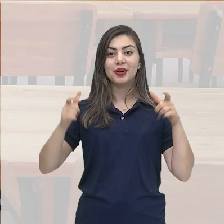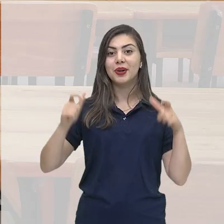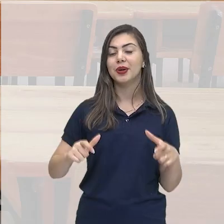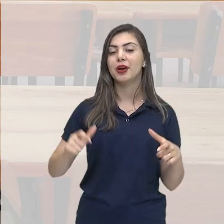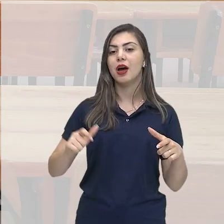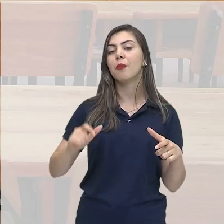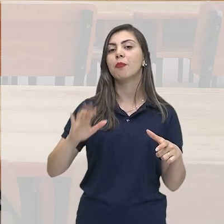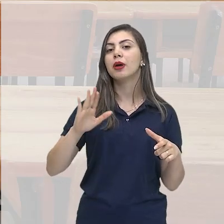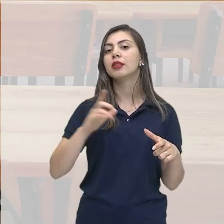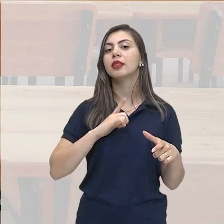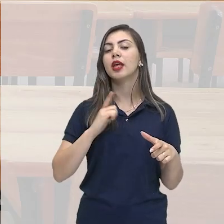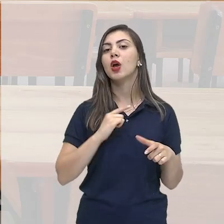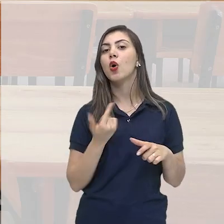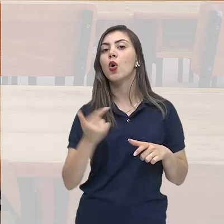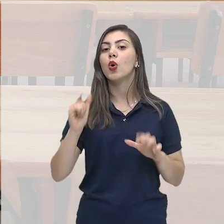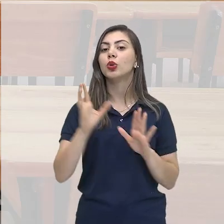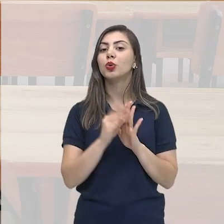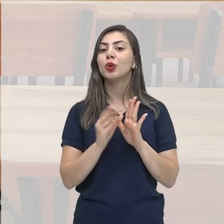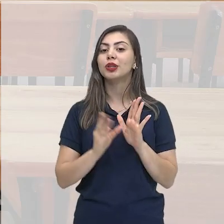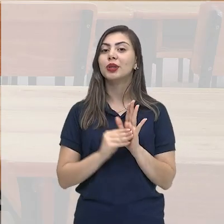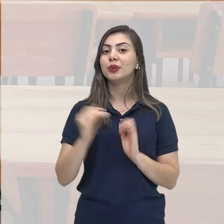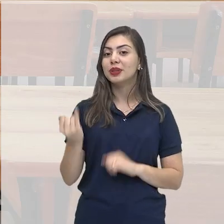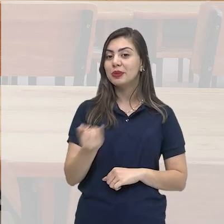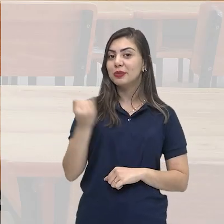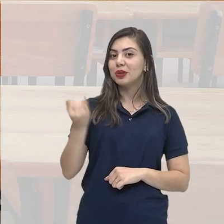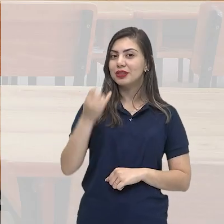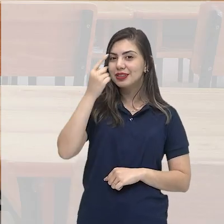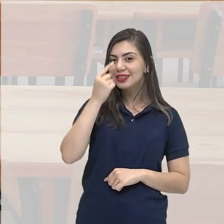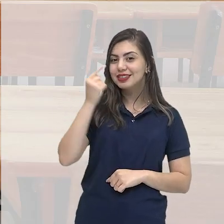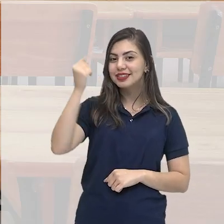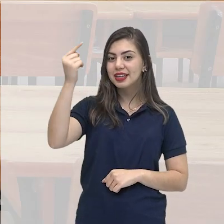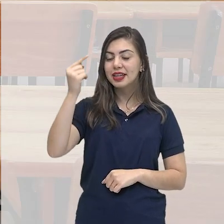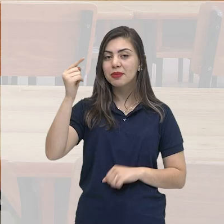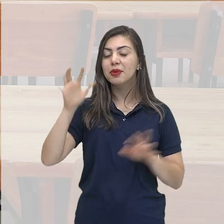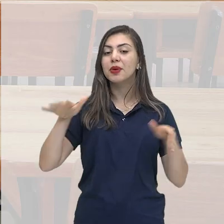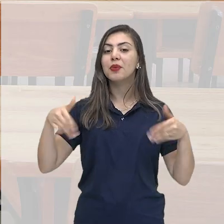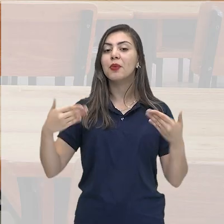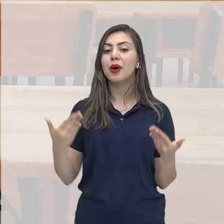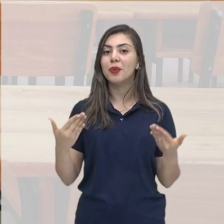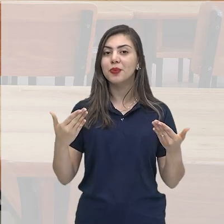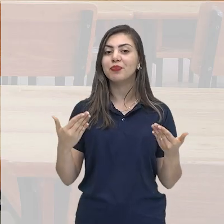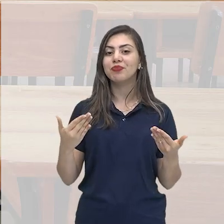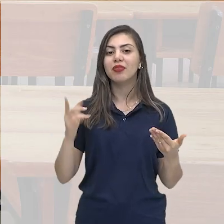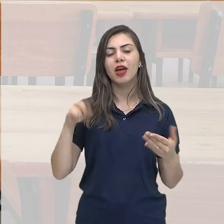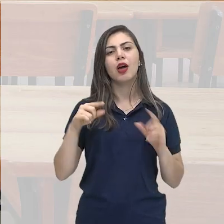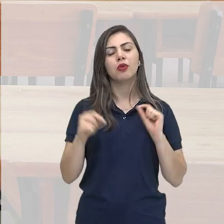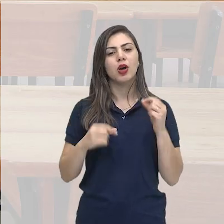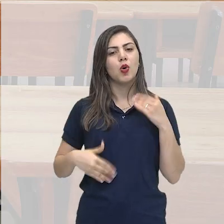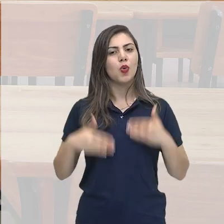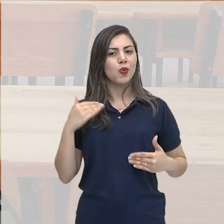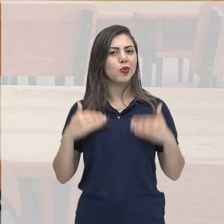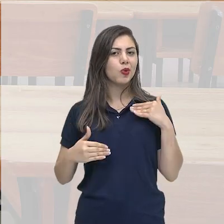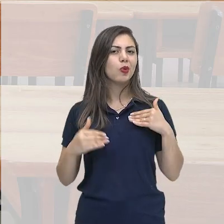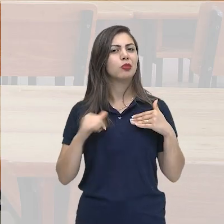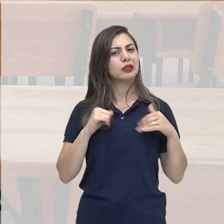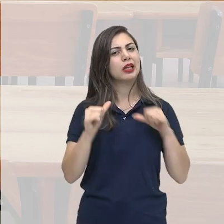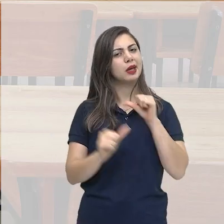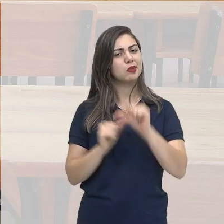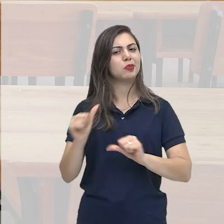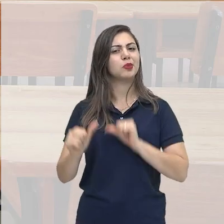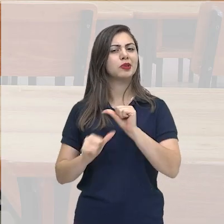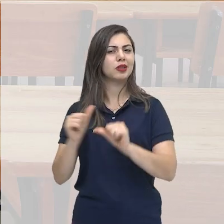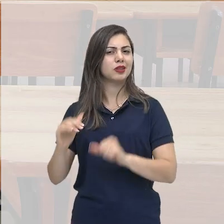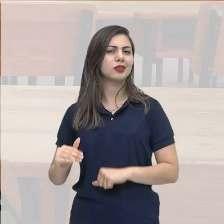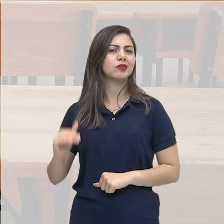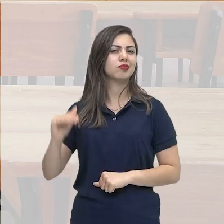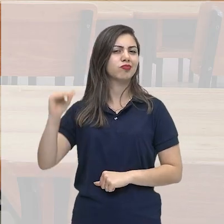de aula para a gente falar de um conteúdo que foi muito importante e é muito legal, que é a respeito das mudanças que